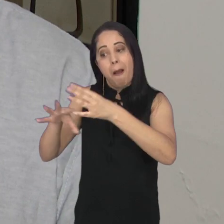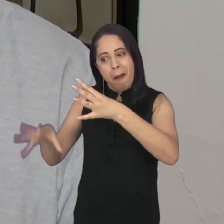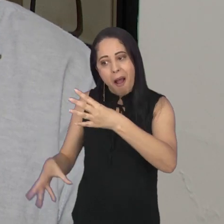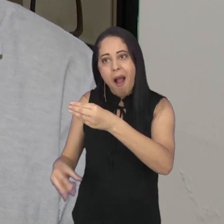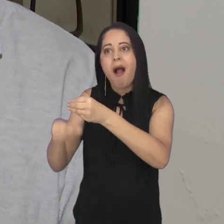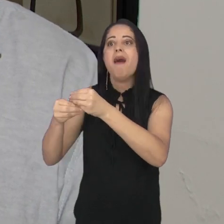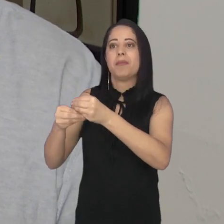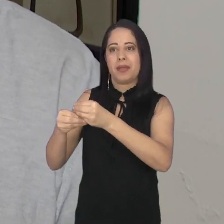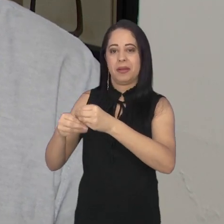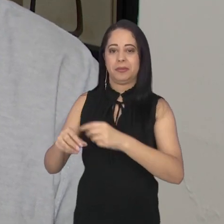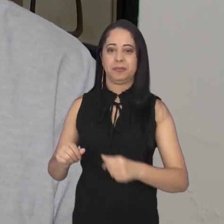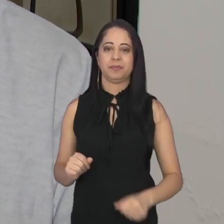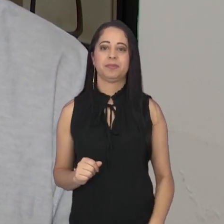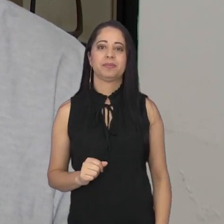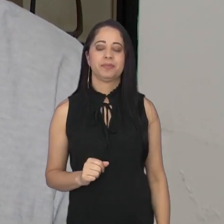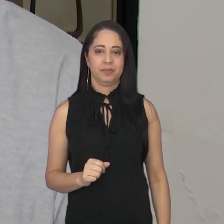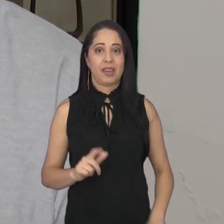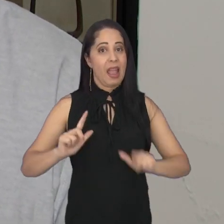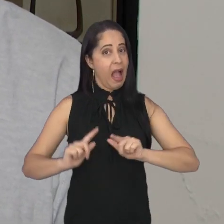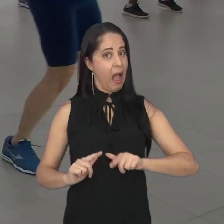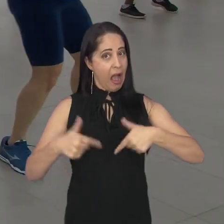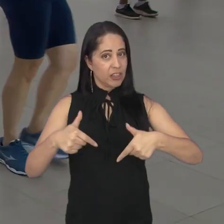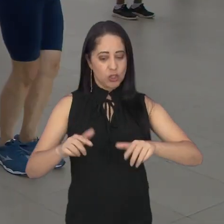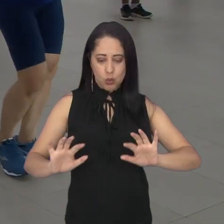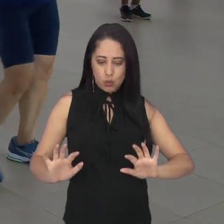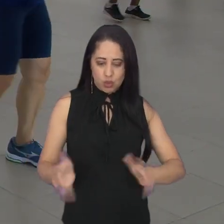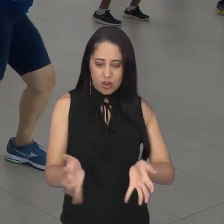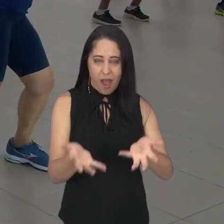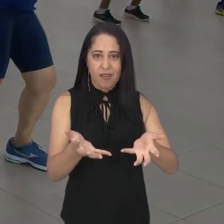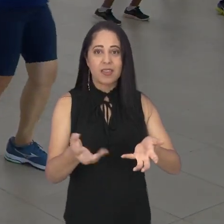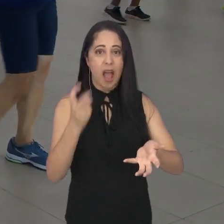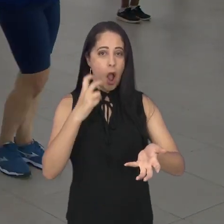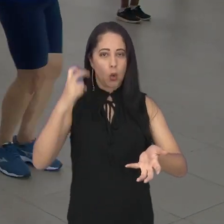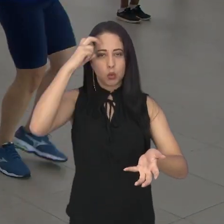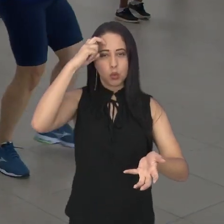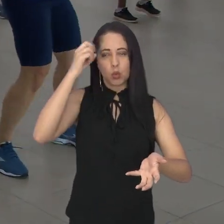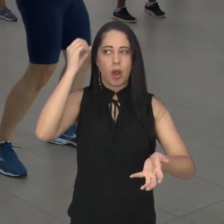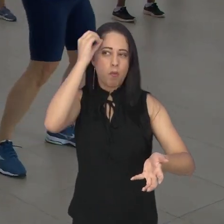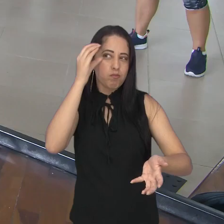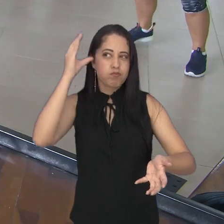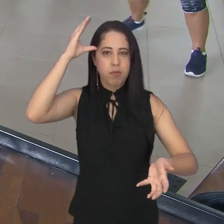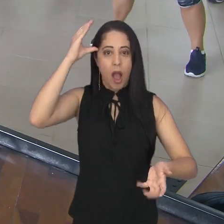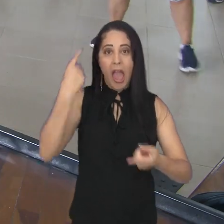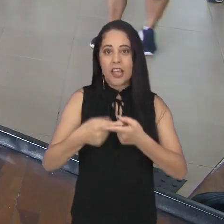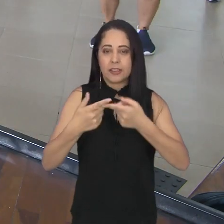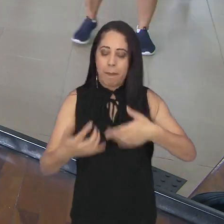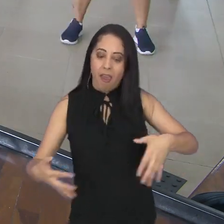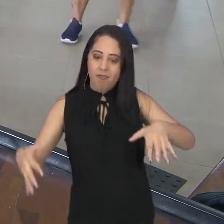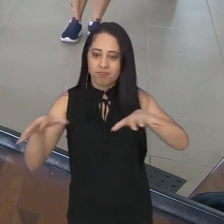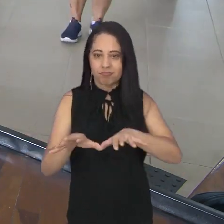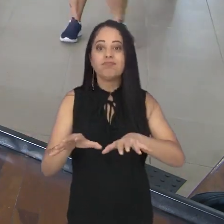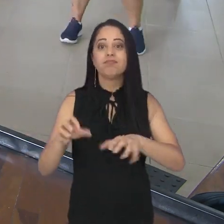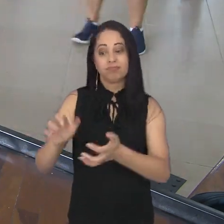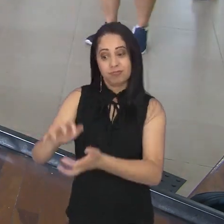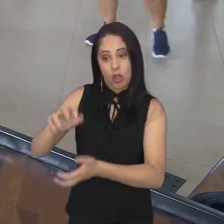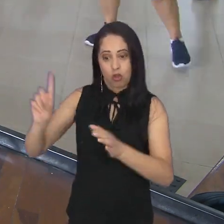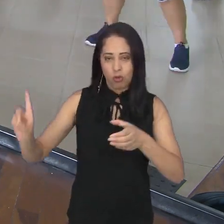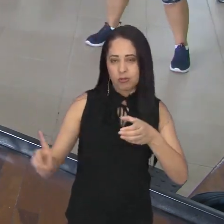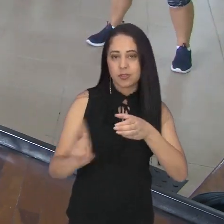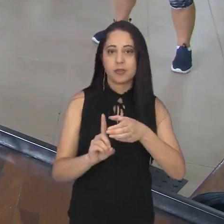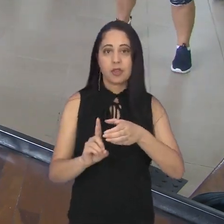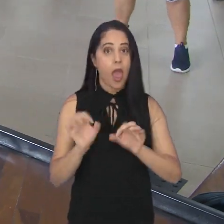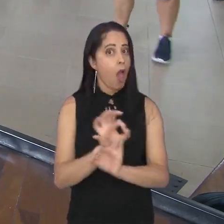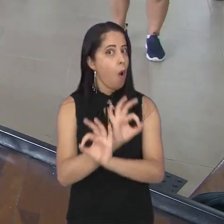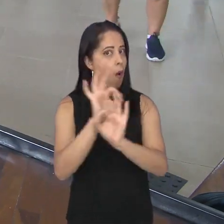somatória, um complemento, né, digital. Iniciativas que fomentam a cultura, o conhecimento e a inclusão de